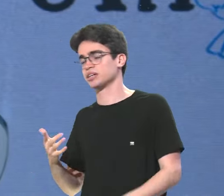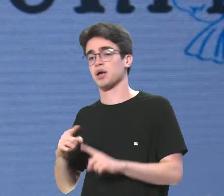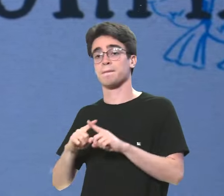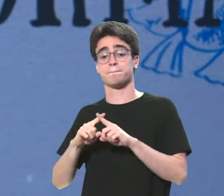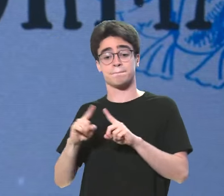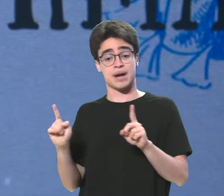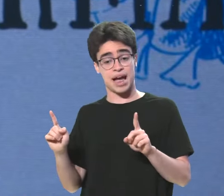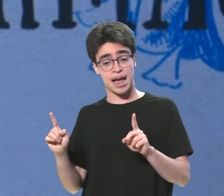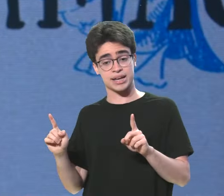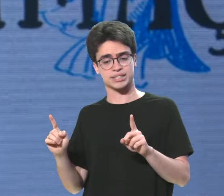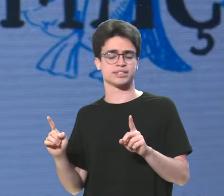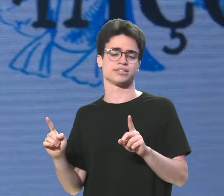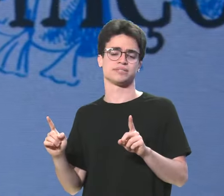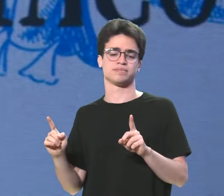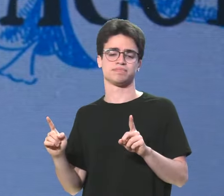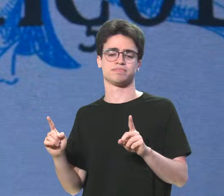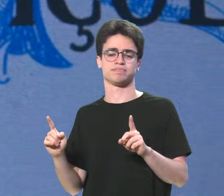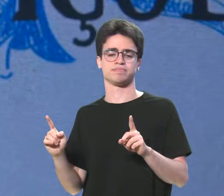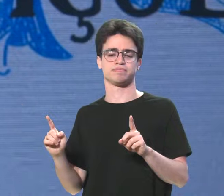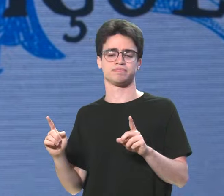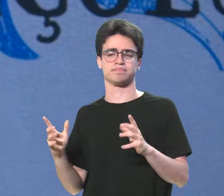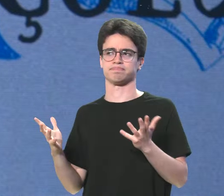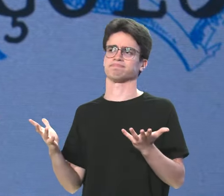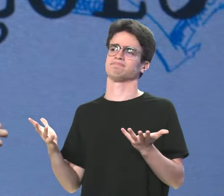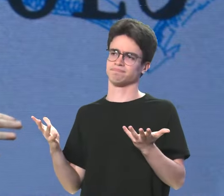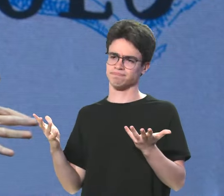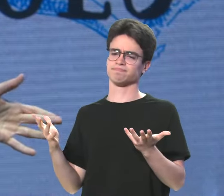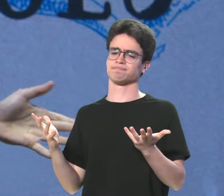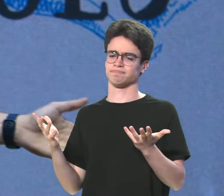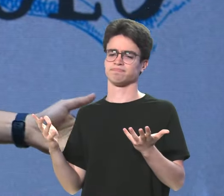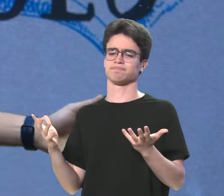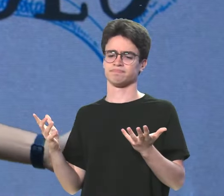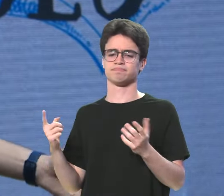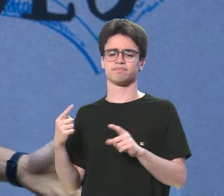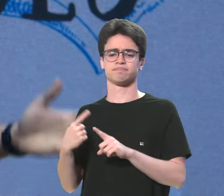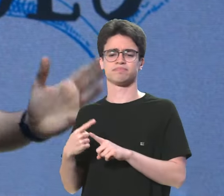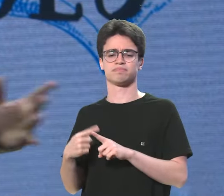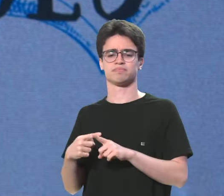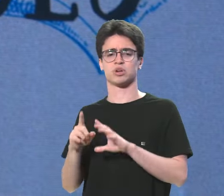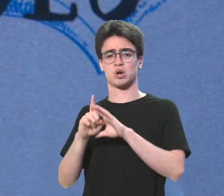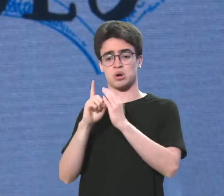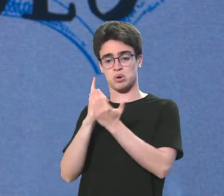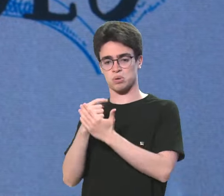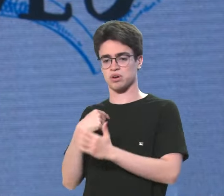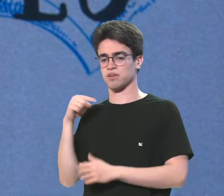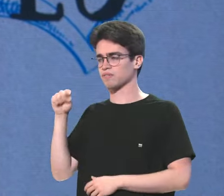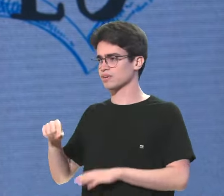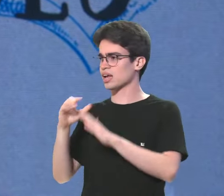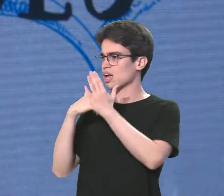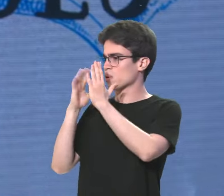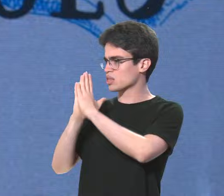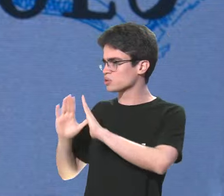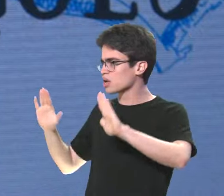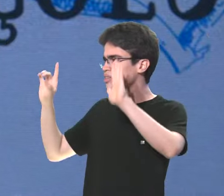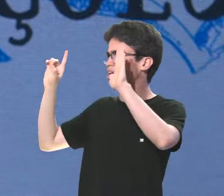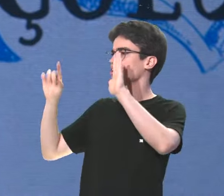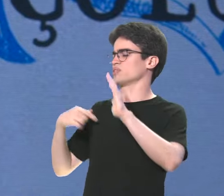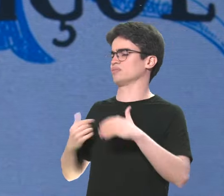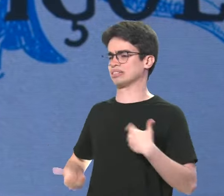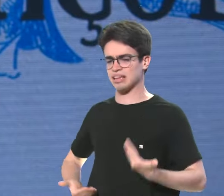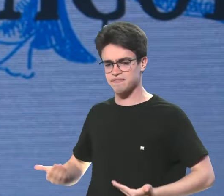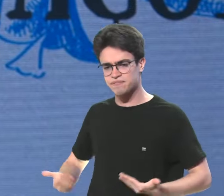só que Poxa durante os cultos eu tô aqui adorando tô